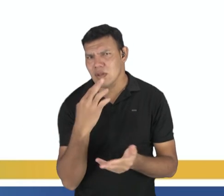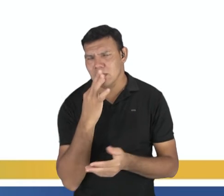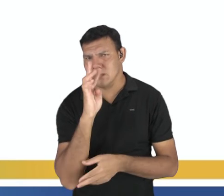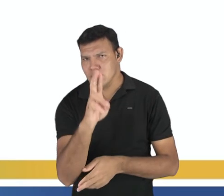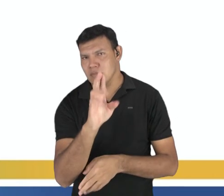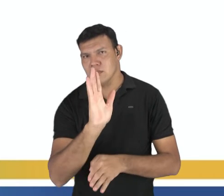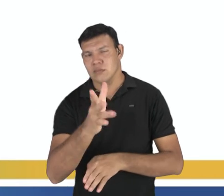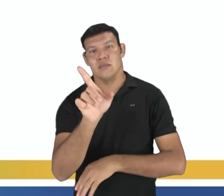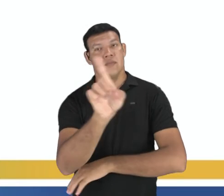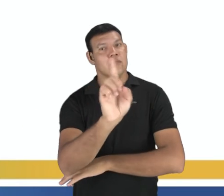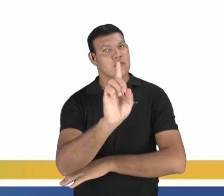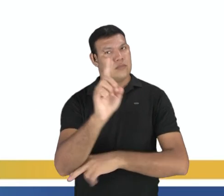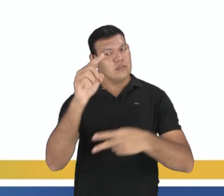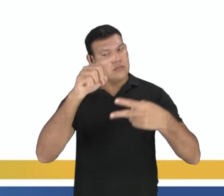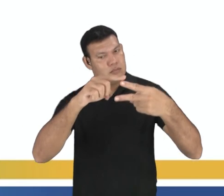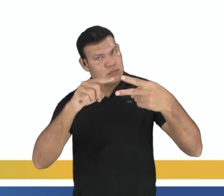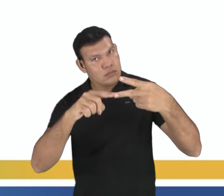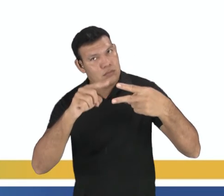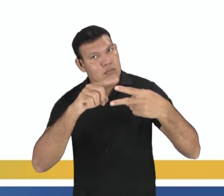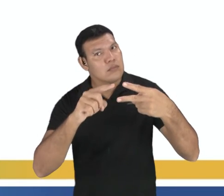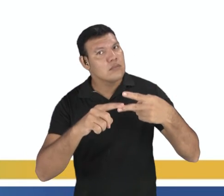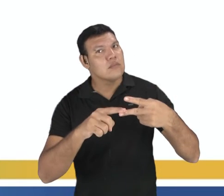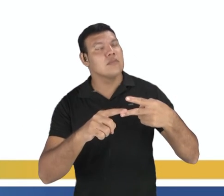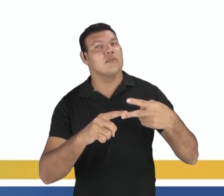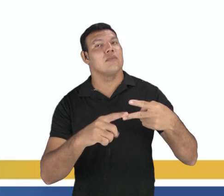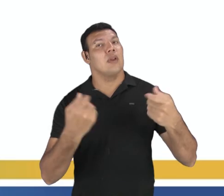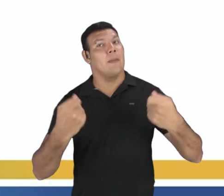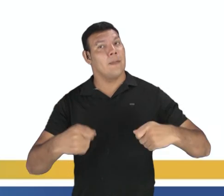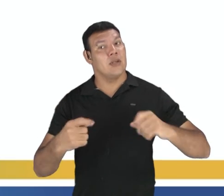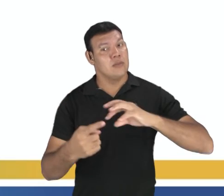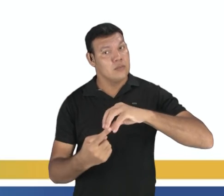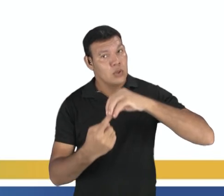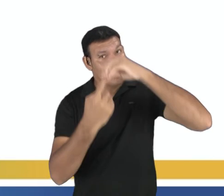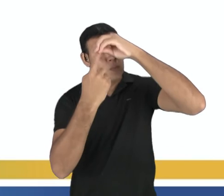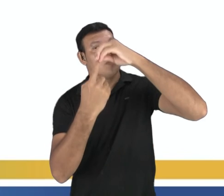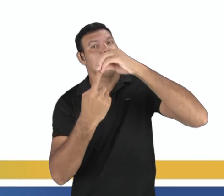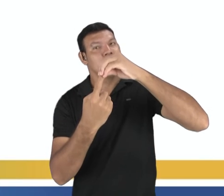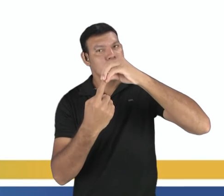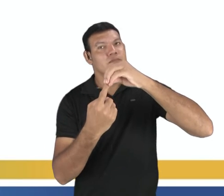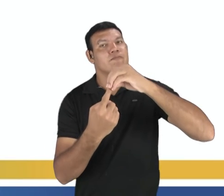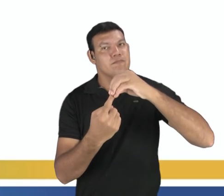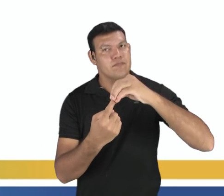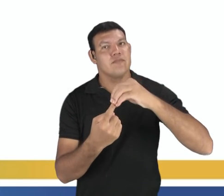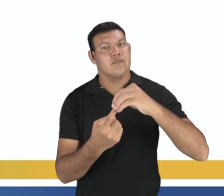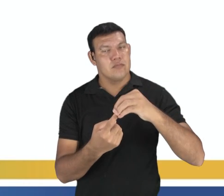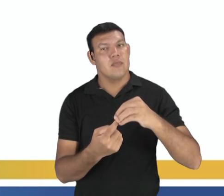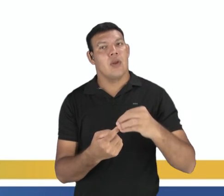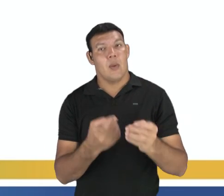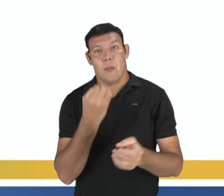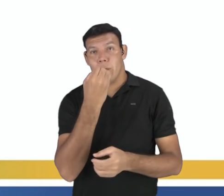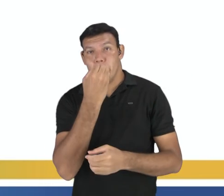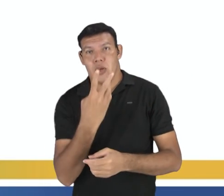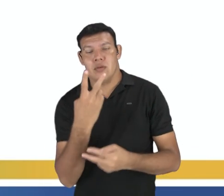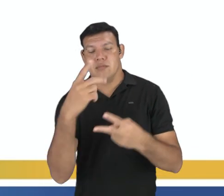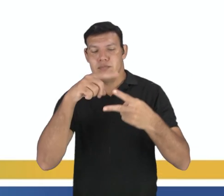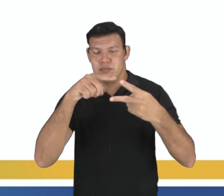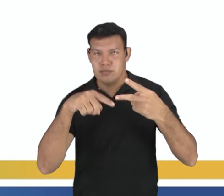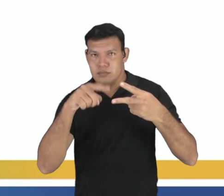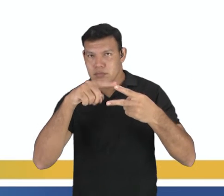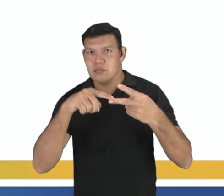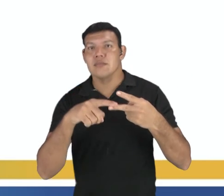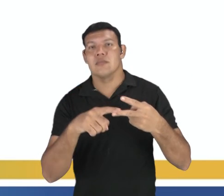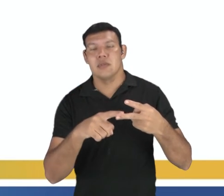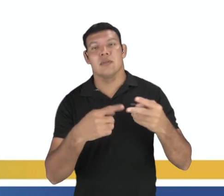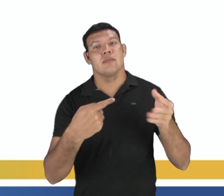Gente, nós temos duas soluções, então nós temos que encontrar uma solução que seja favorável e esteja nas condições